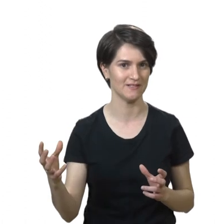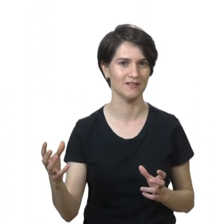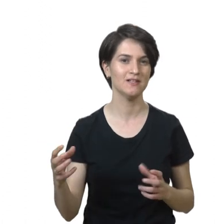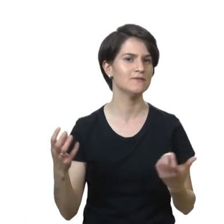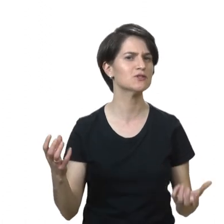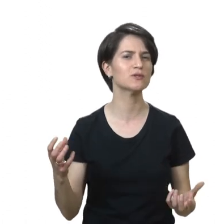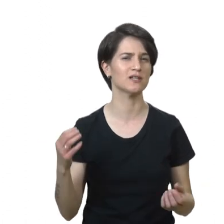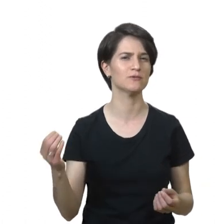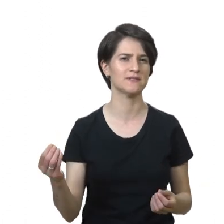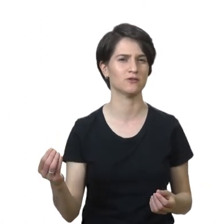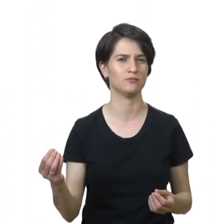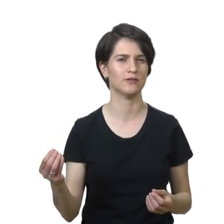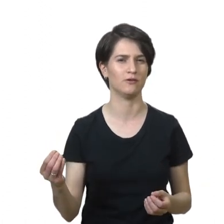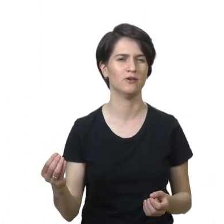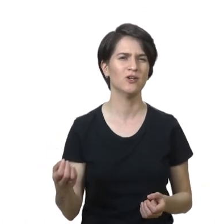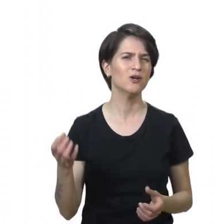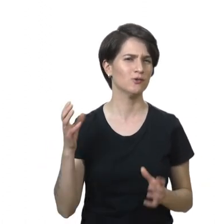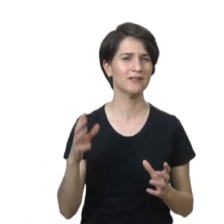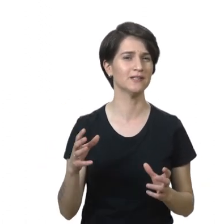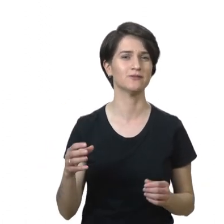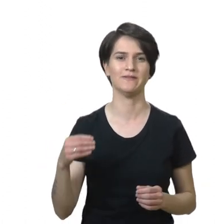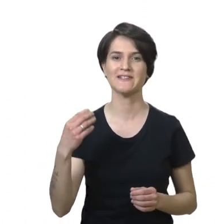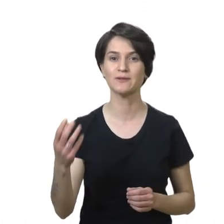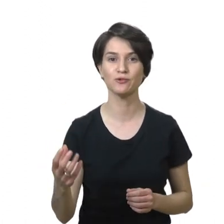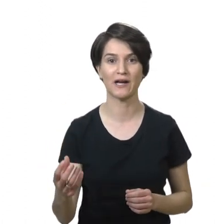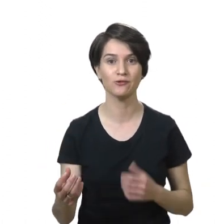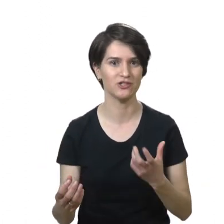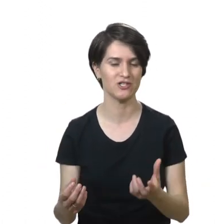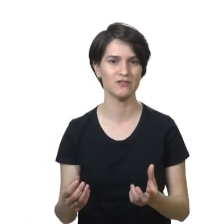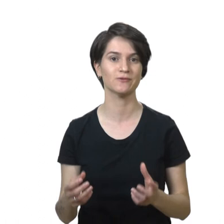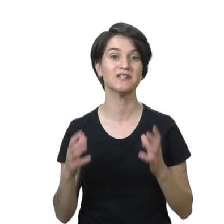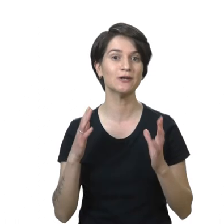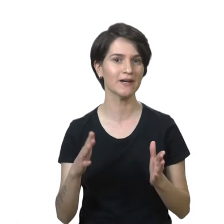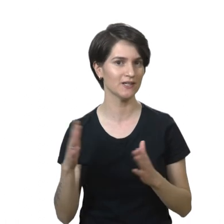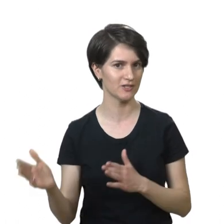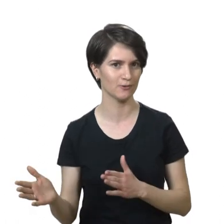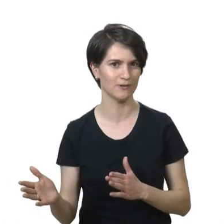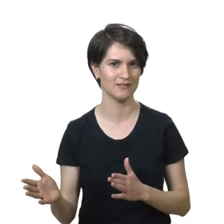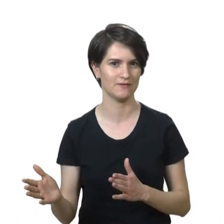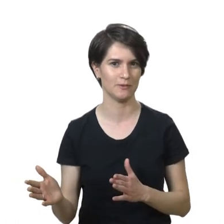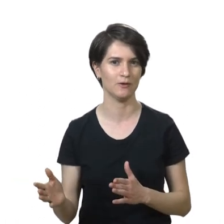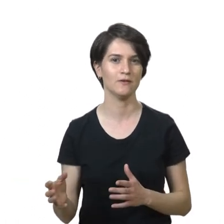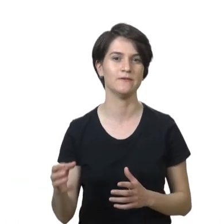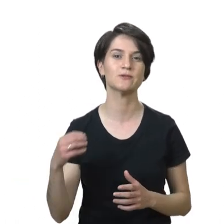verbo ser, visto que ambos estão no plural. No entanto, a flexão plural do adjetivo não garante a